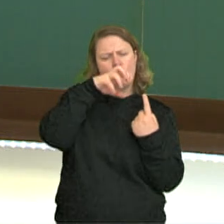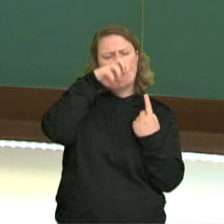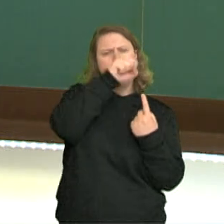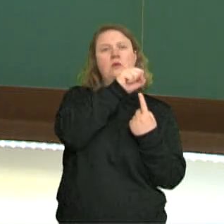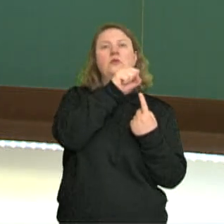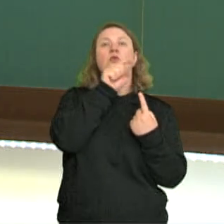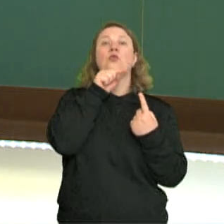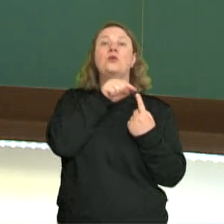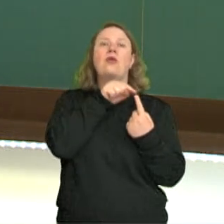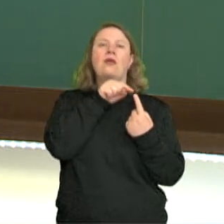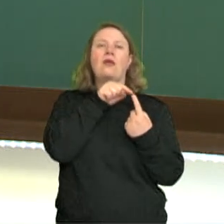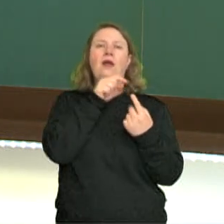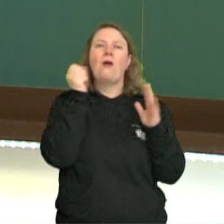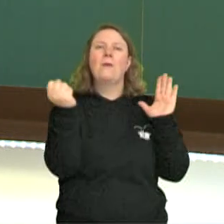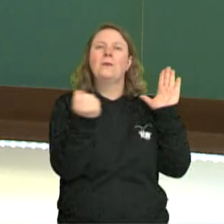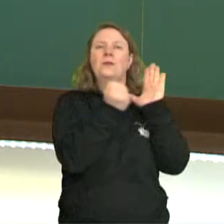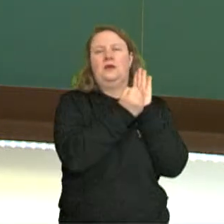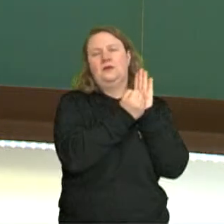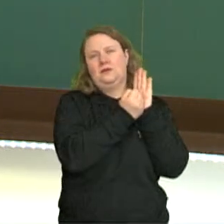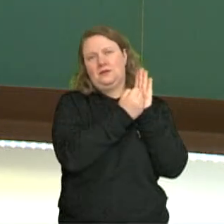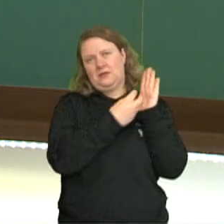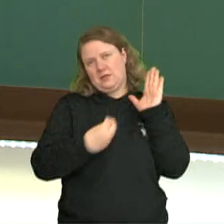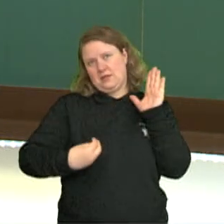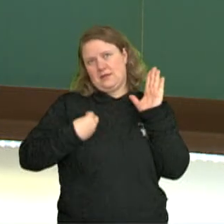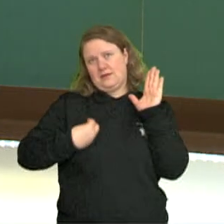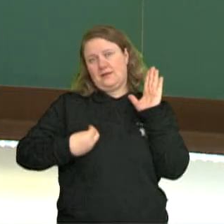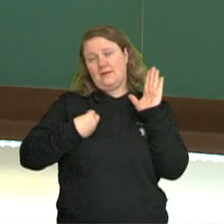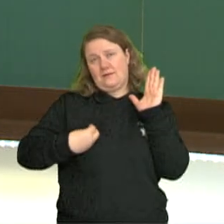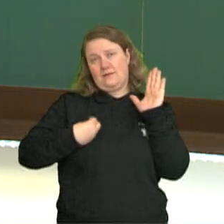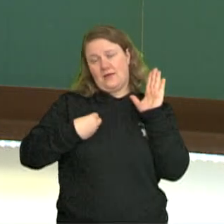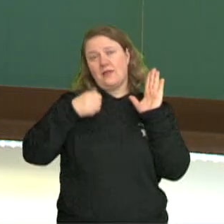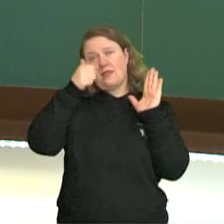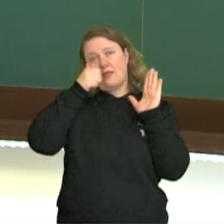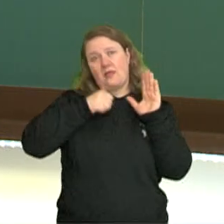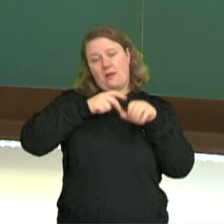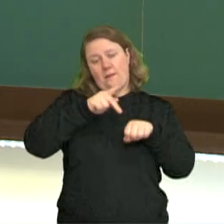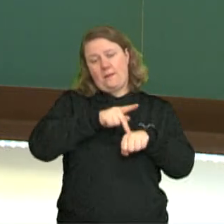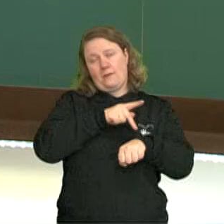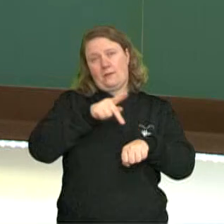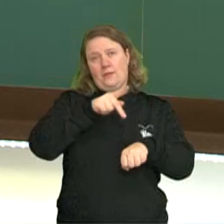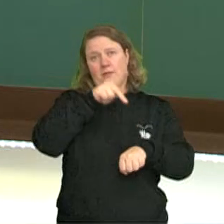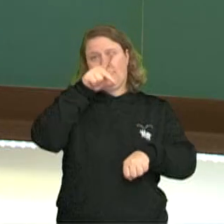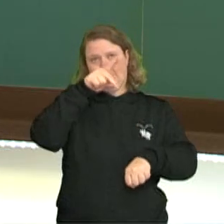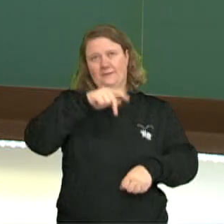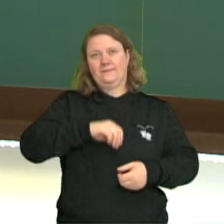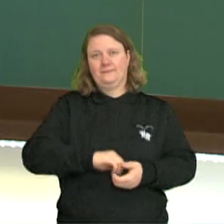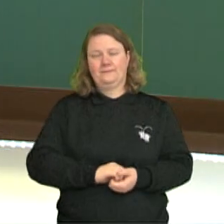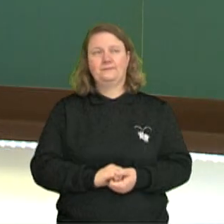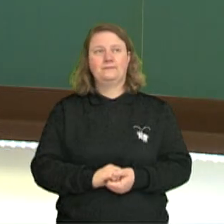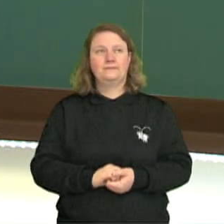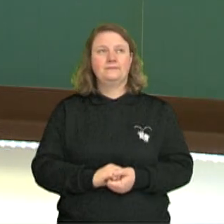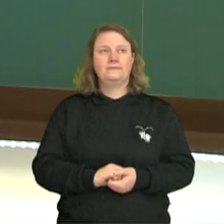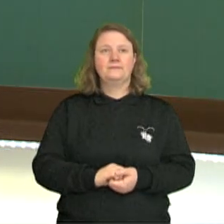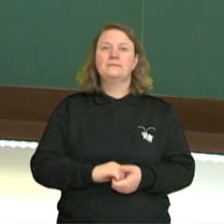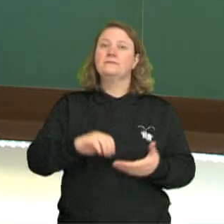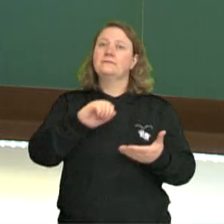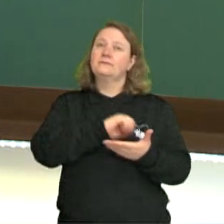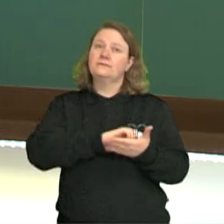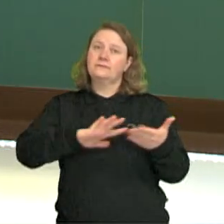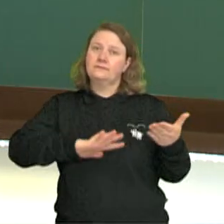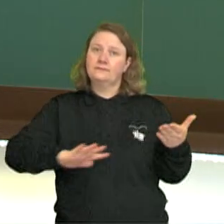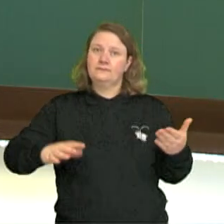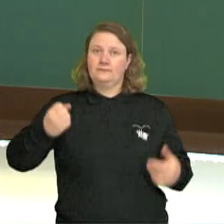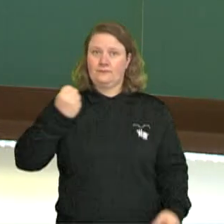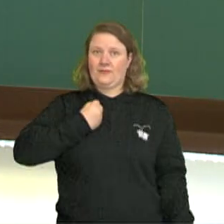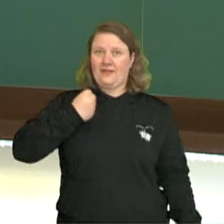Que justamente deve ter marcado a vida inicial, os anos iniciais da nossa poeta. Vamos